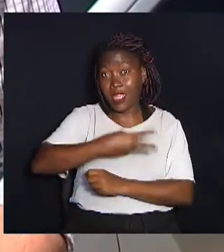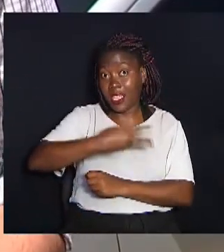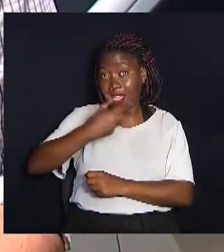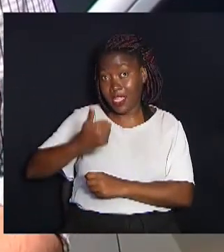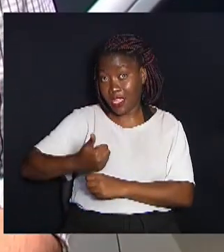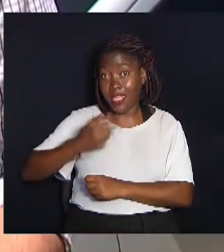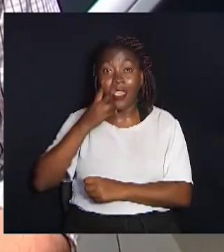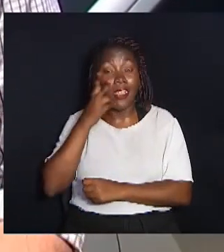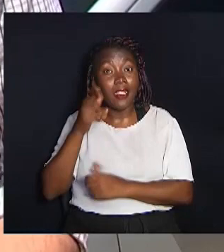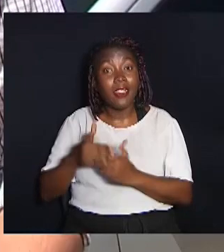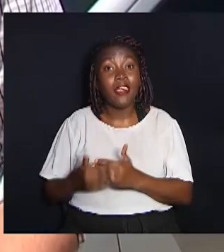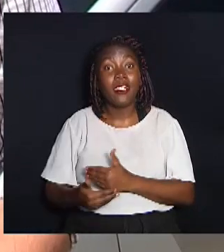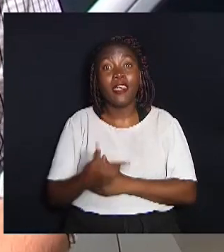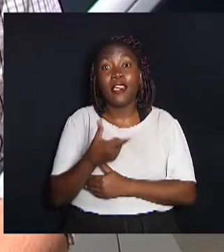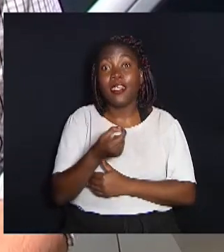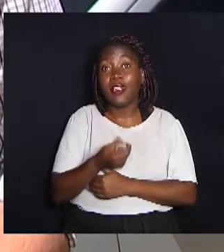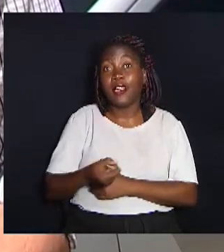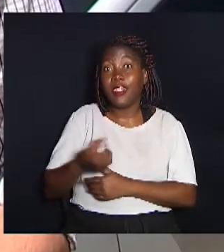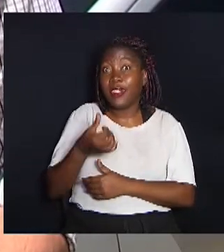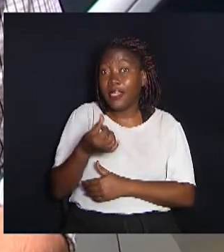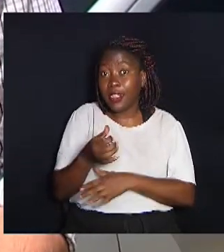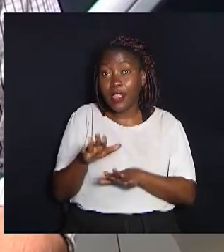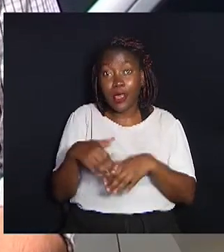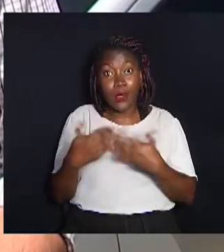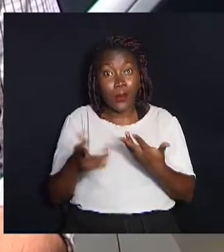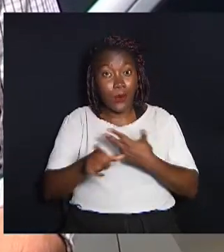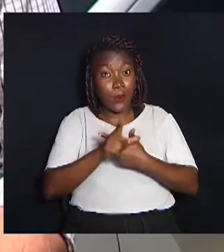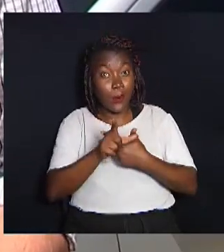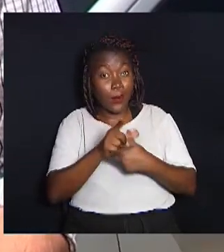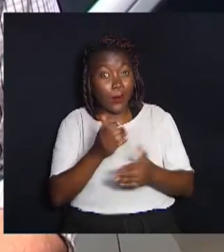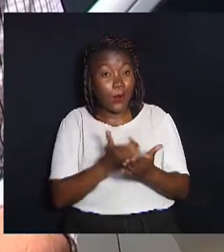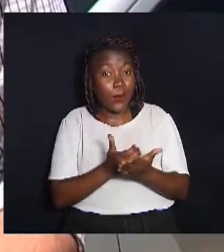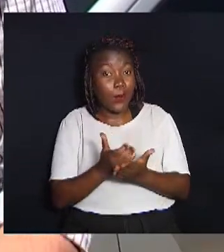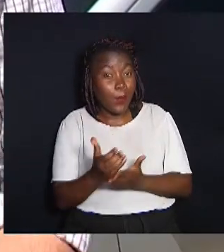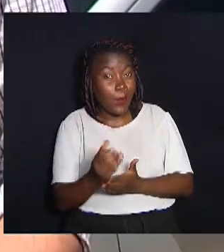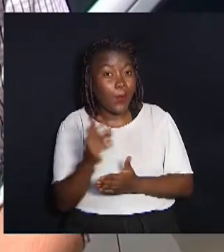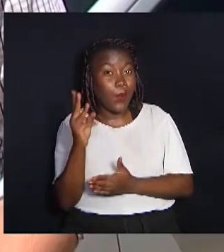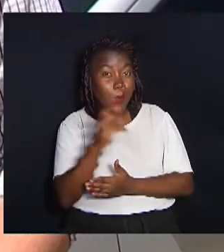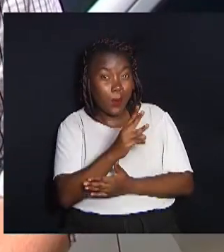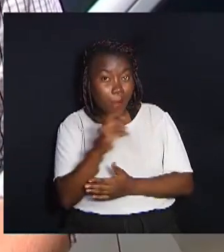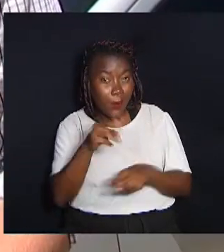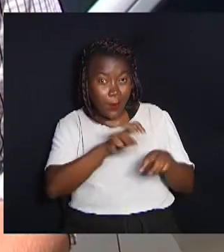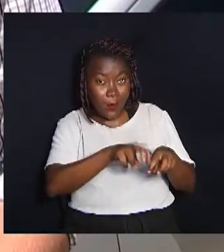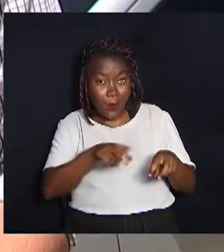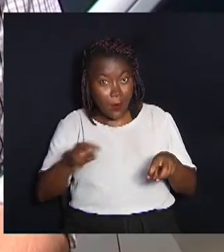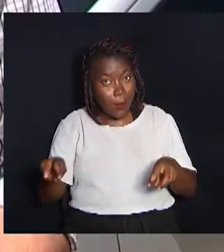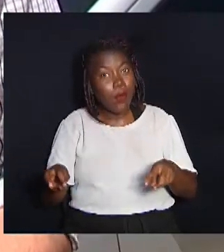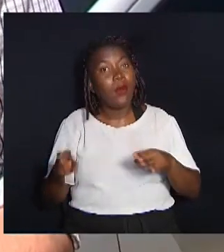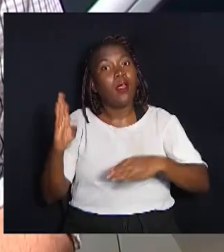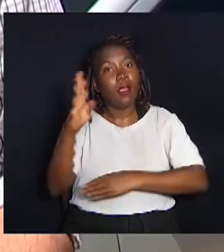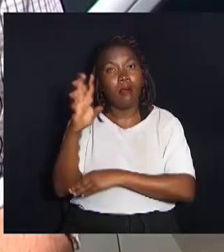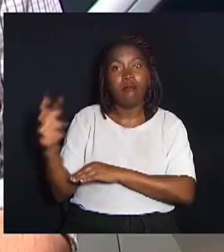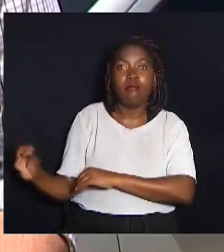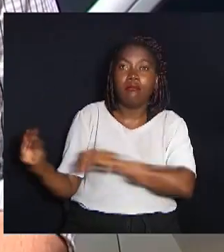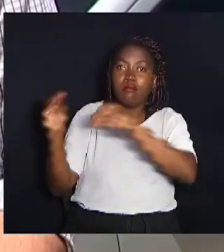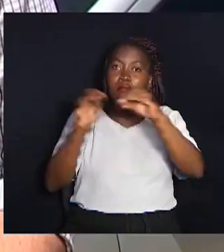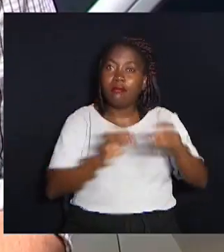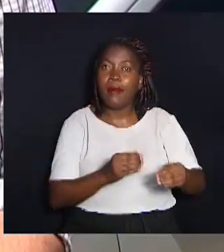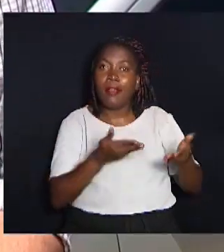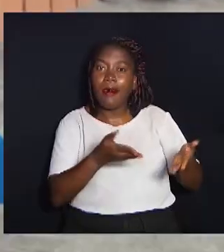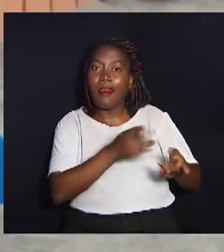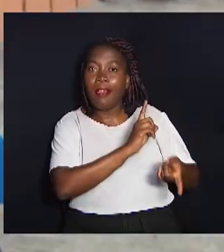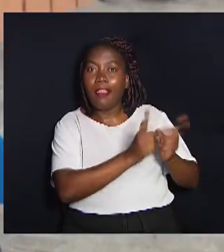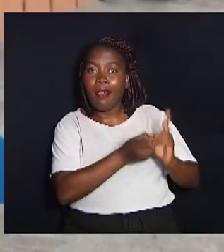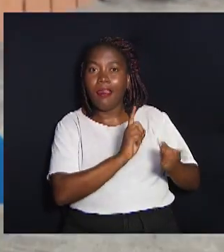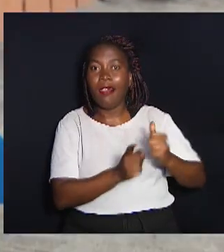A partir de 2006, quando o Legislativo começou a ter 33 cadeiras, a Câmara foi instalada aqui na Avenida da